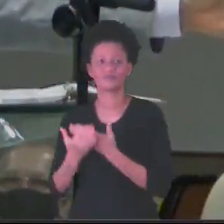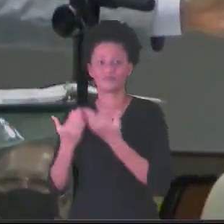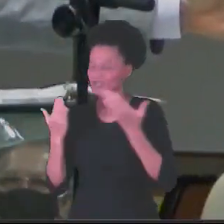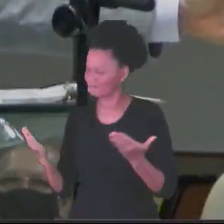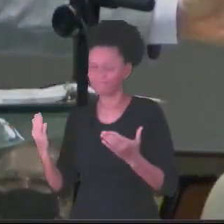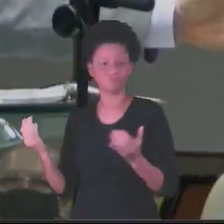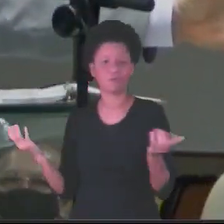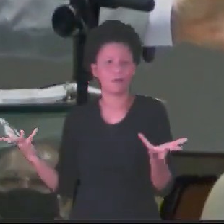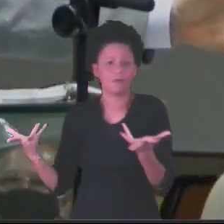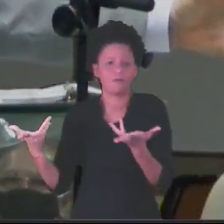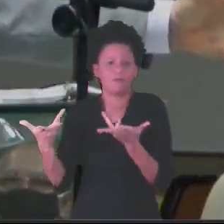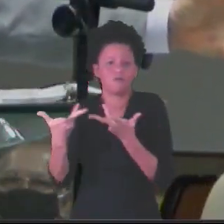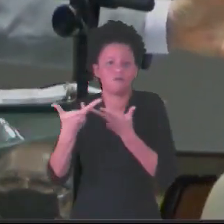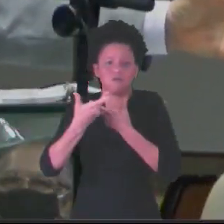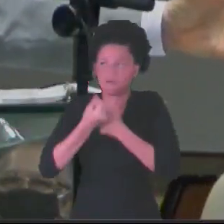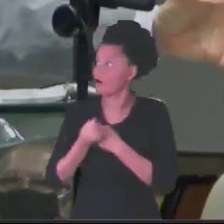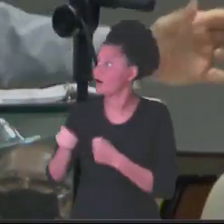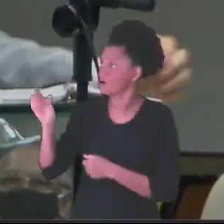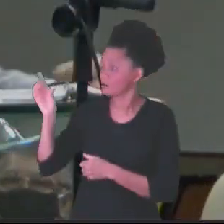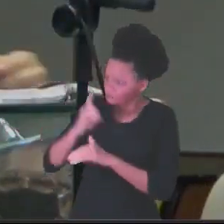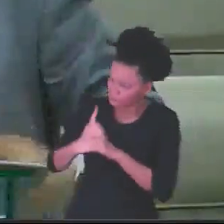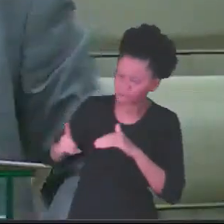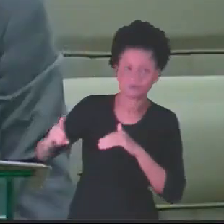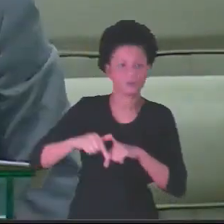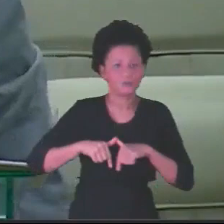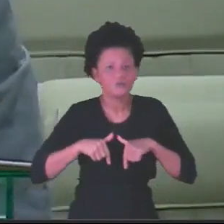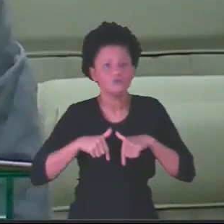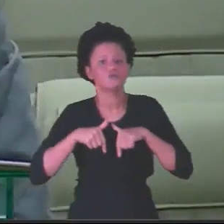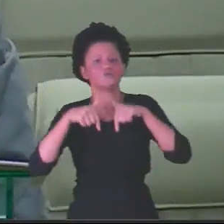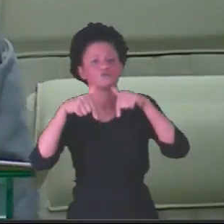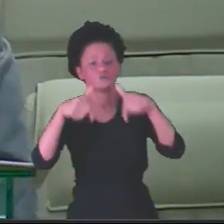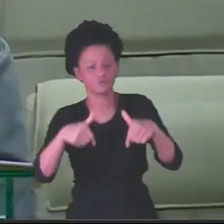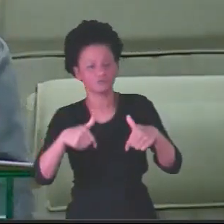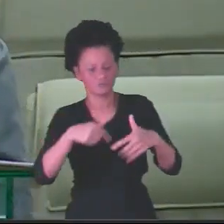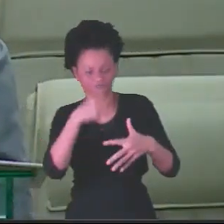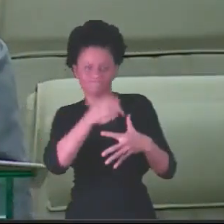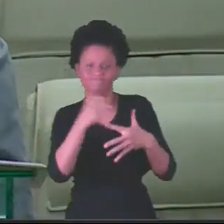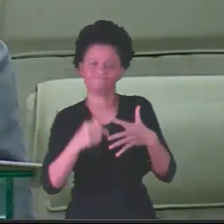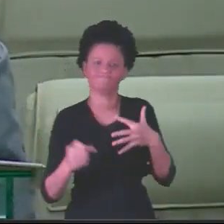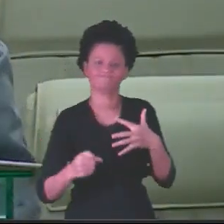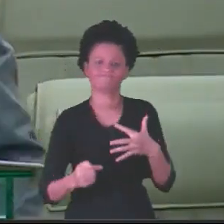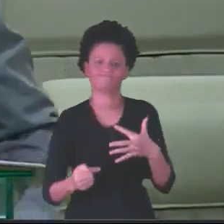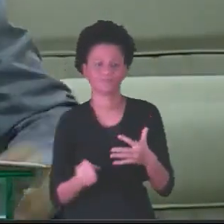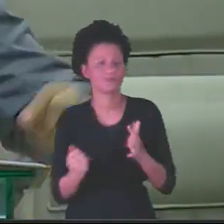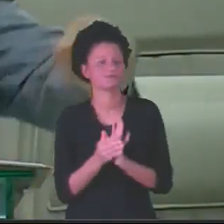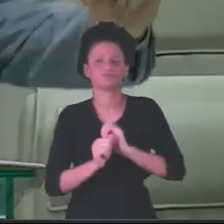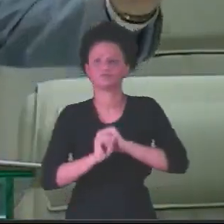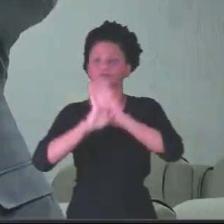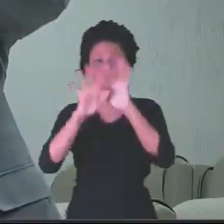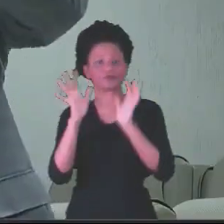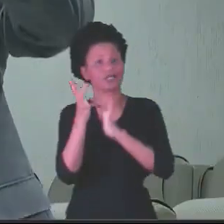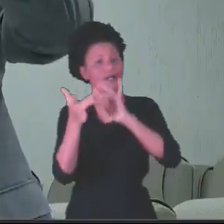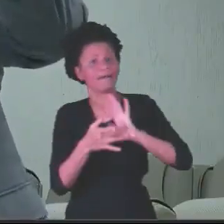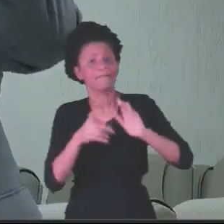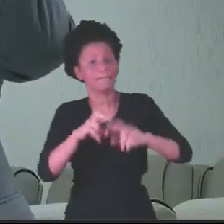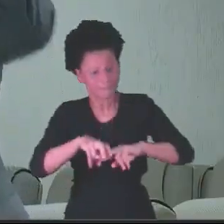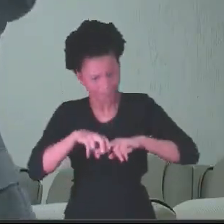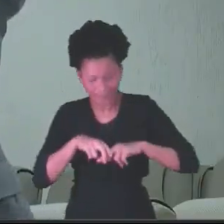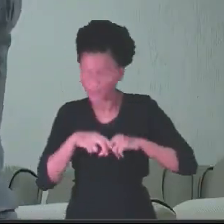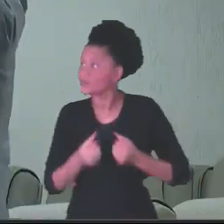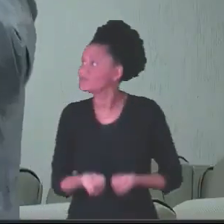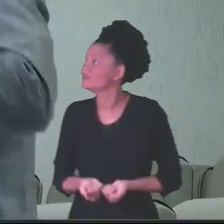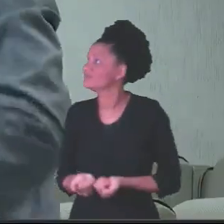ele é aquele que também por nossas causas flores azuis por isso que nós temos que